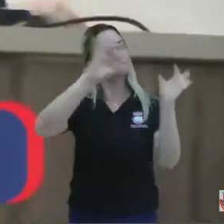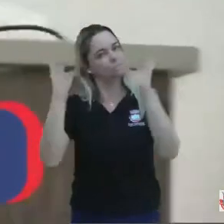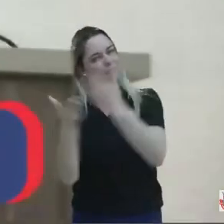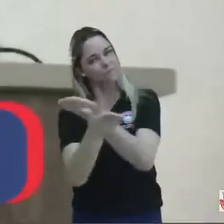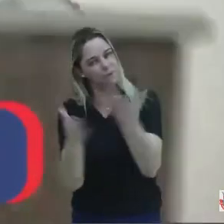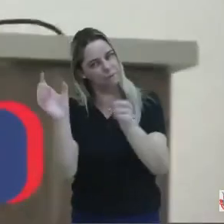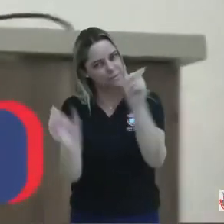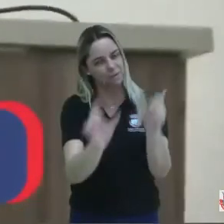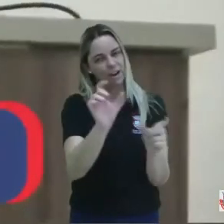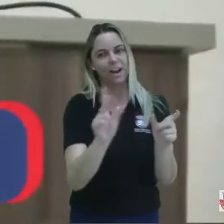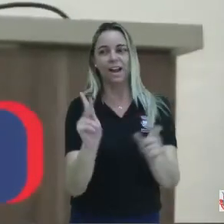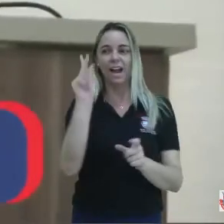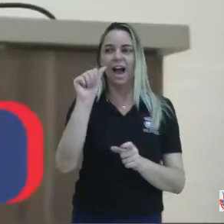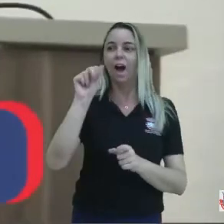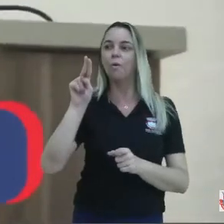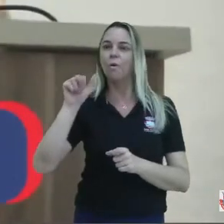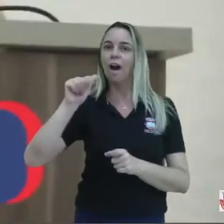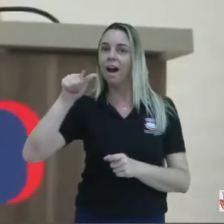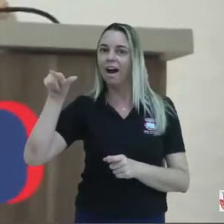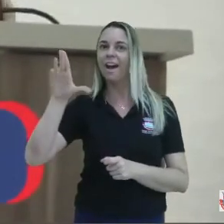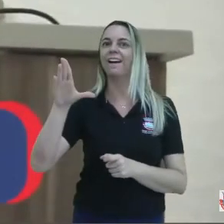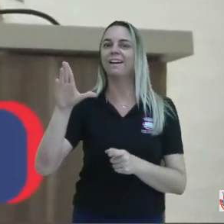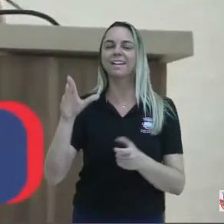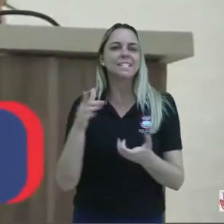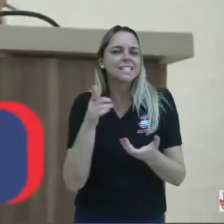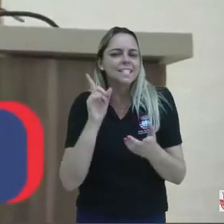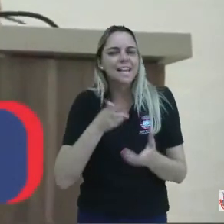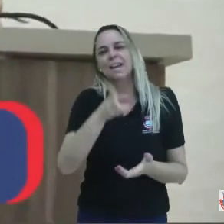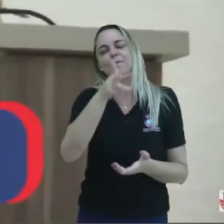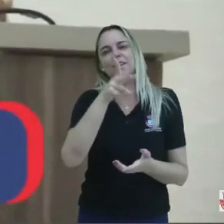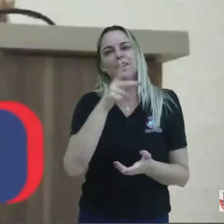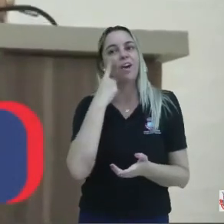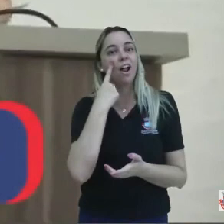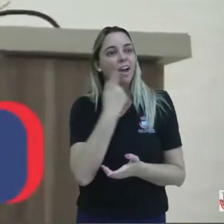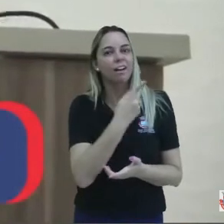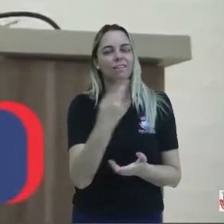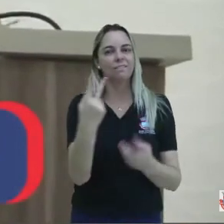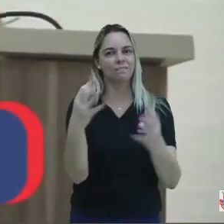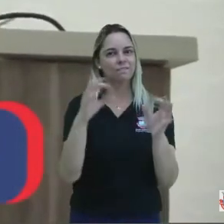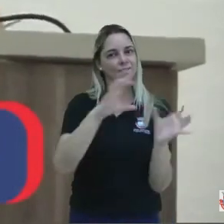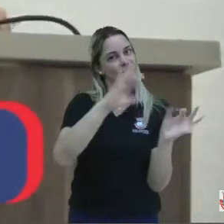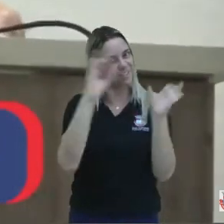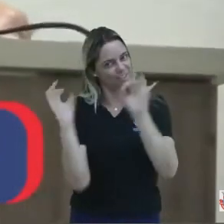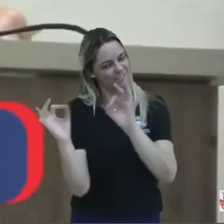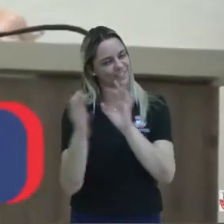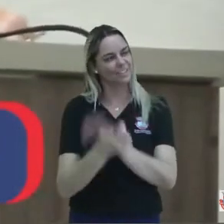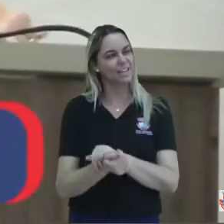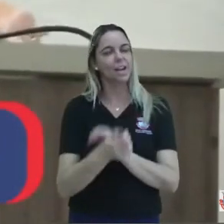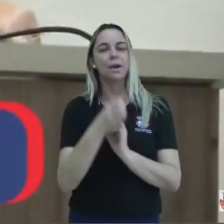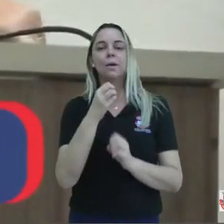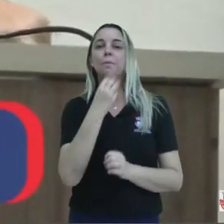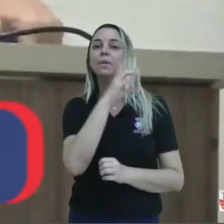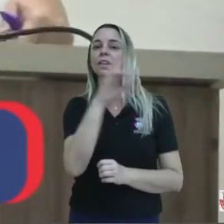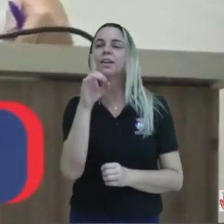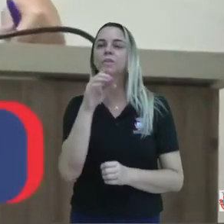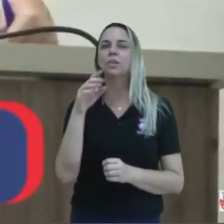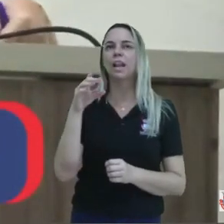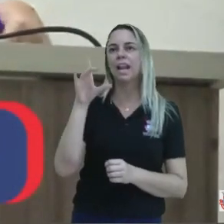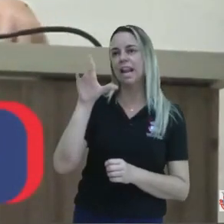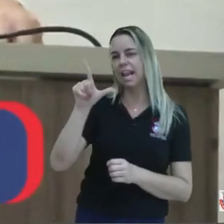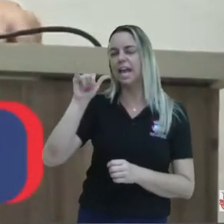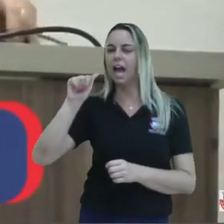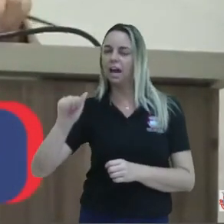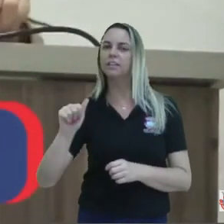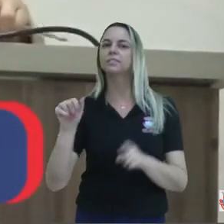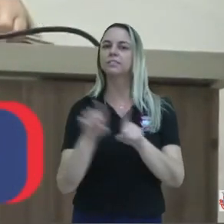Senhor presidente, bom dia, caros colegas vereadores, bom dia, vereadora, bom dia a todos que estão nos ouvindo através da Rádio São Bento FM,